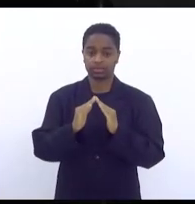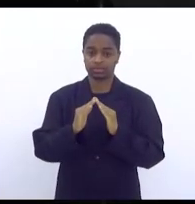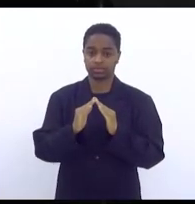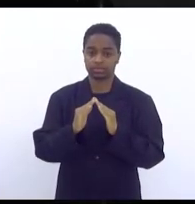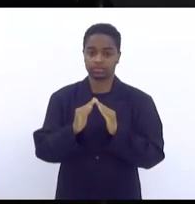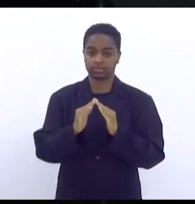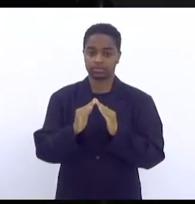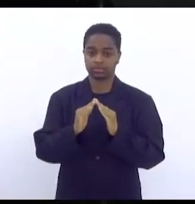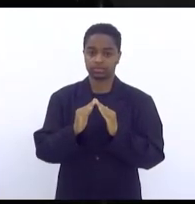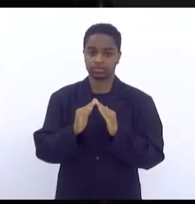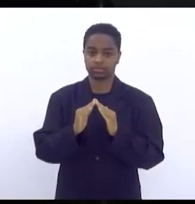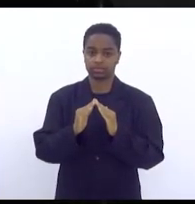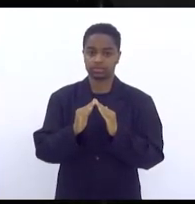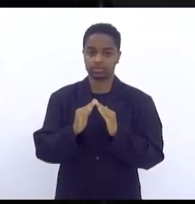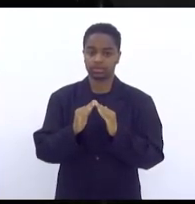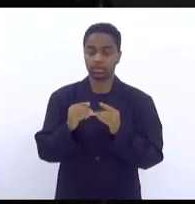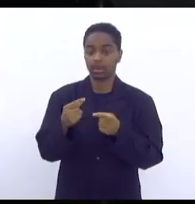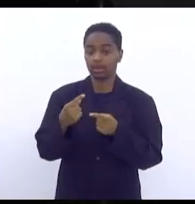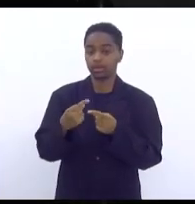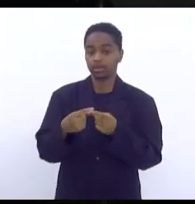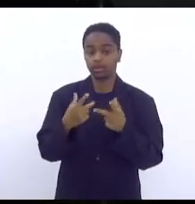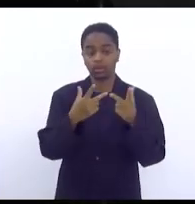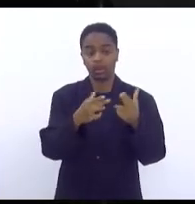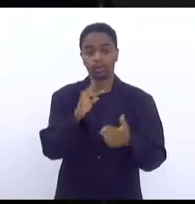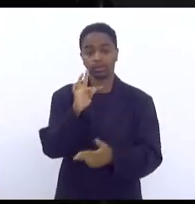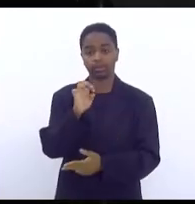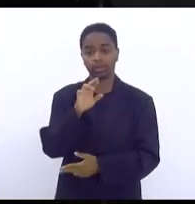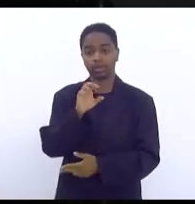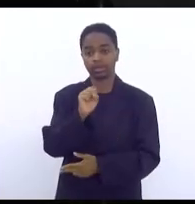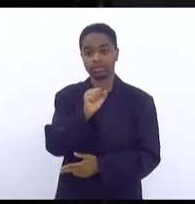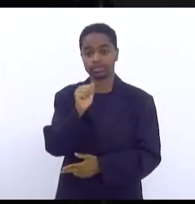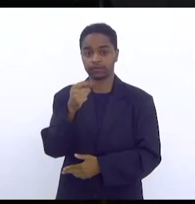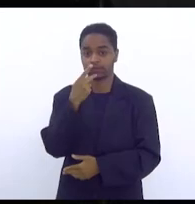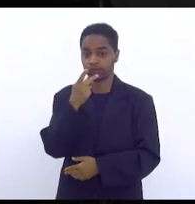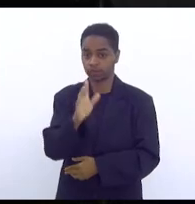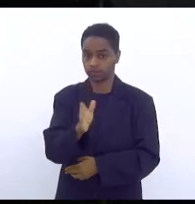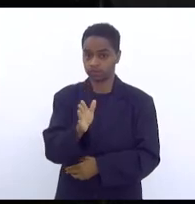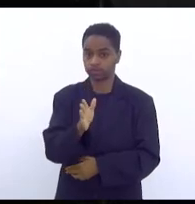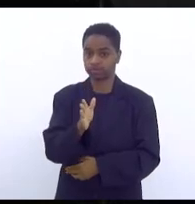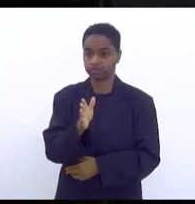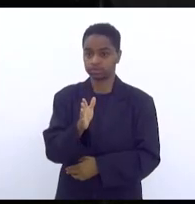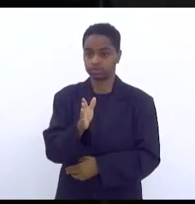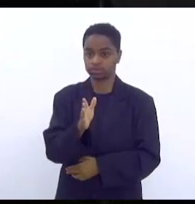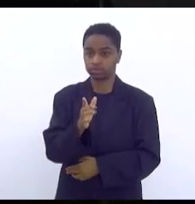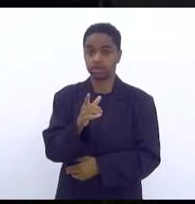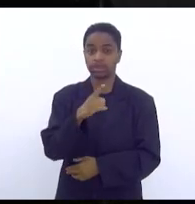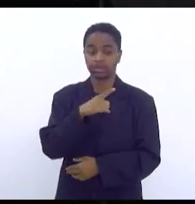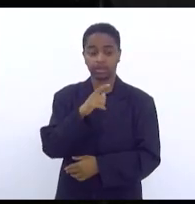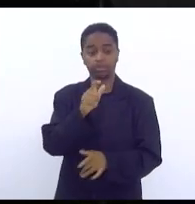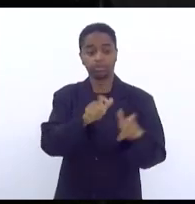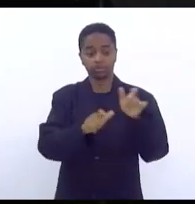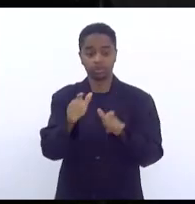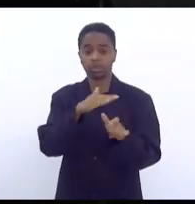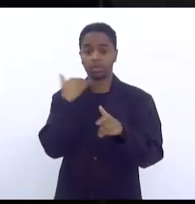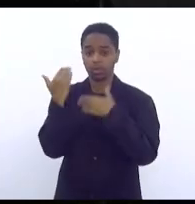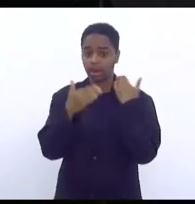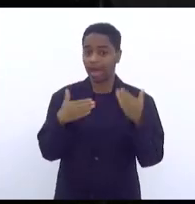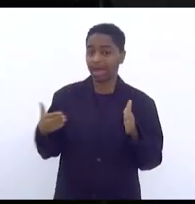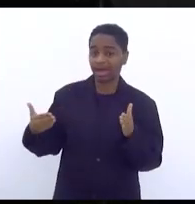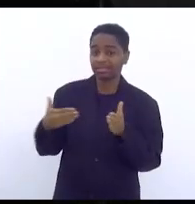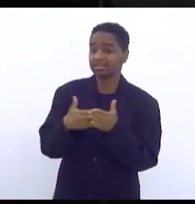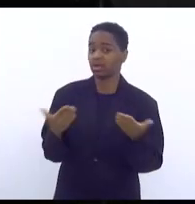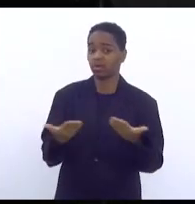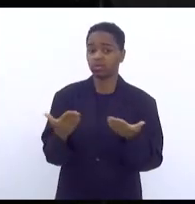torneiras conforme a Teresa colocou muito bem morre gente até hoje por falta